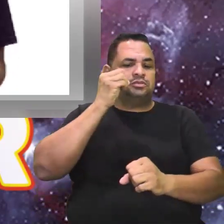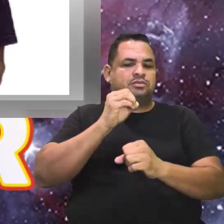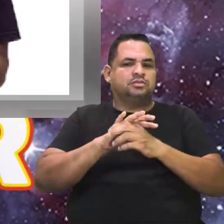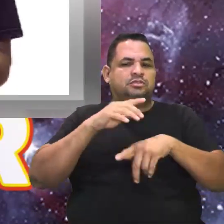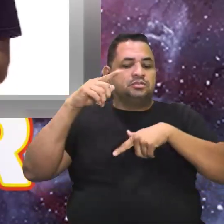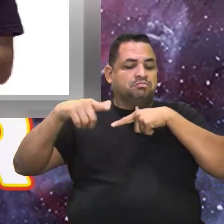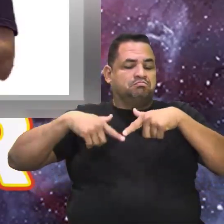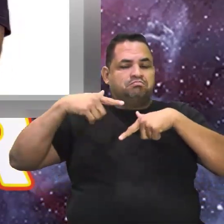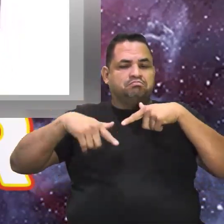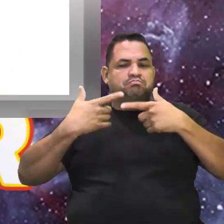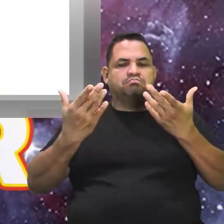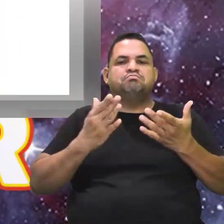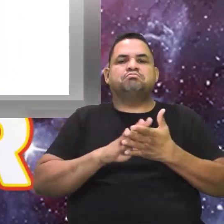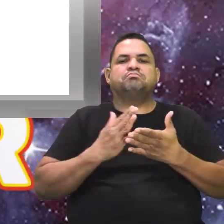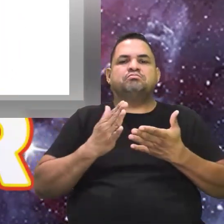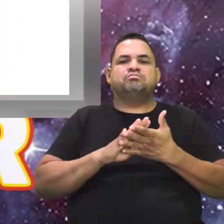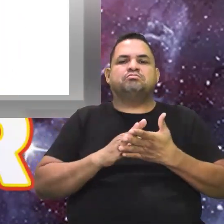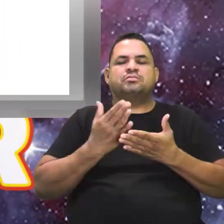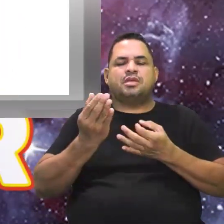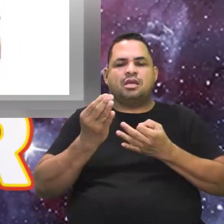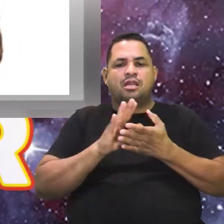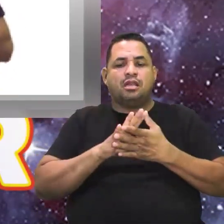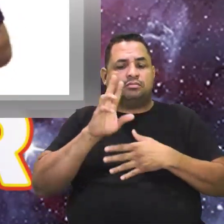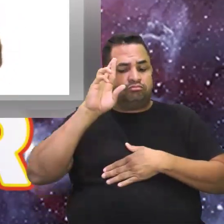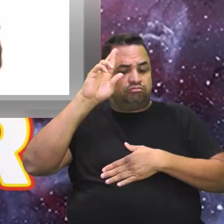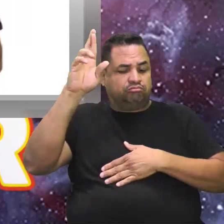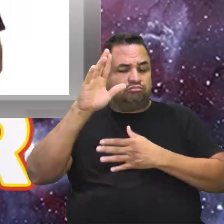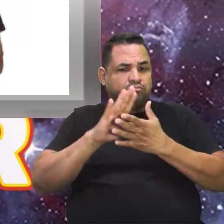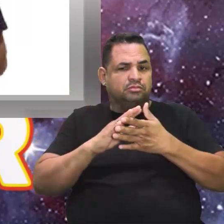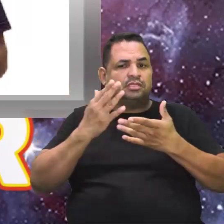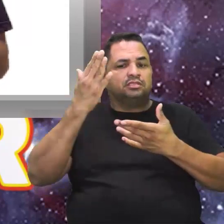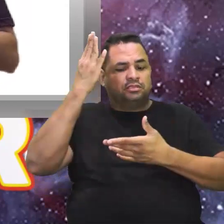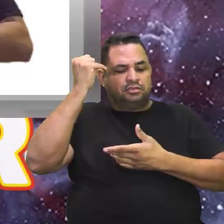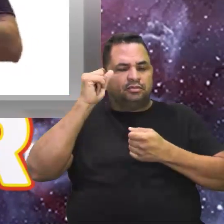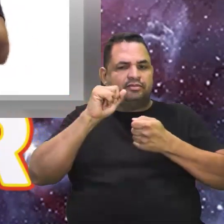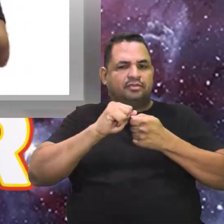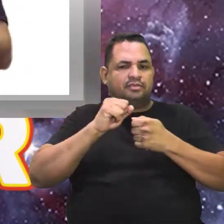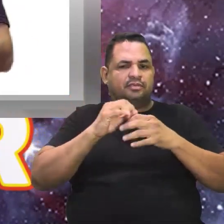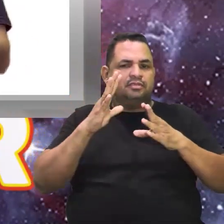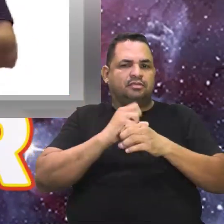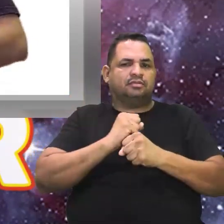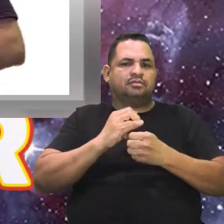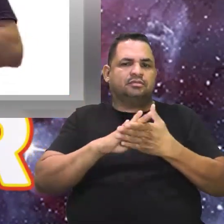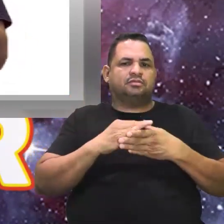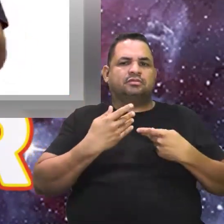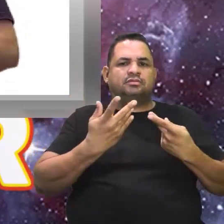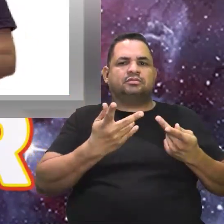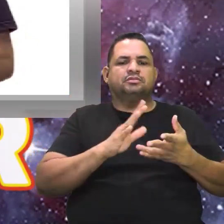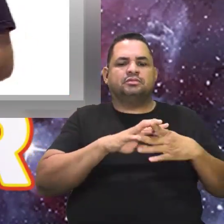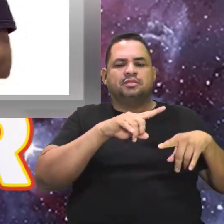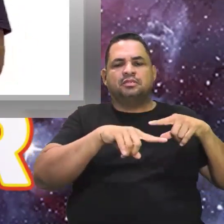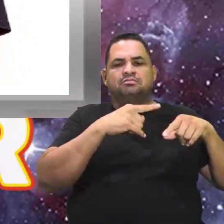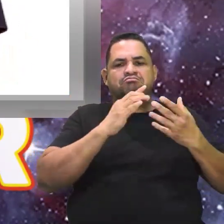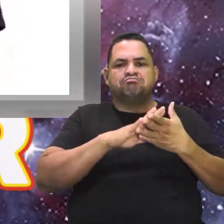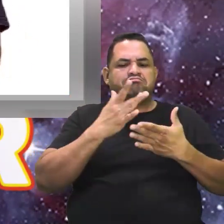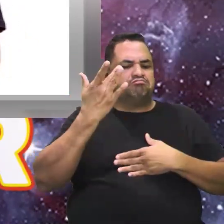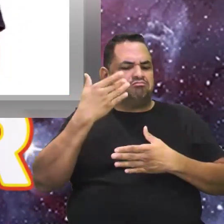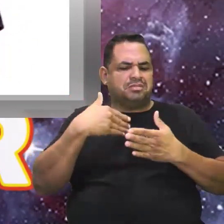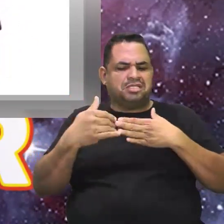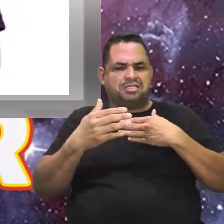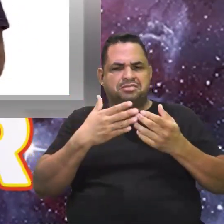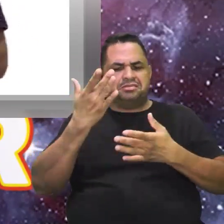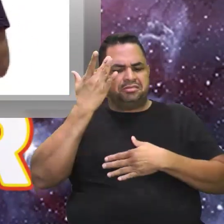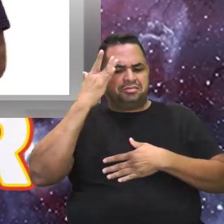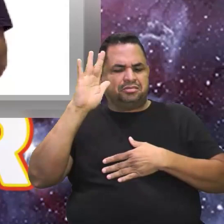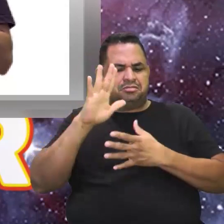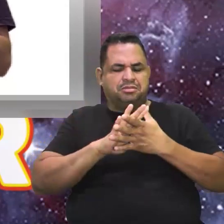produção. Quer dizer, o cara que está lá comandando isso aí, ele sabe fazer o cálculo. Claro que quem está na frente recebendo material para passar, está nem